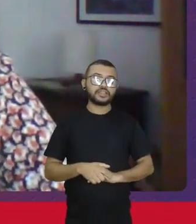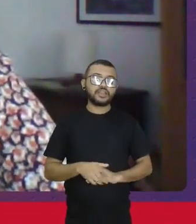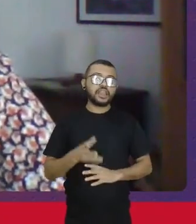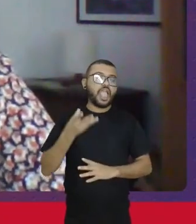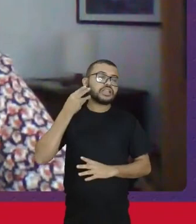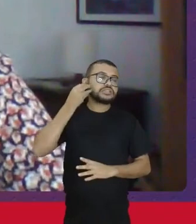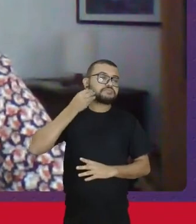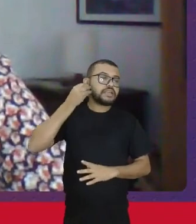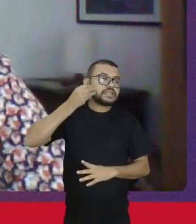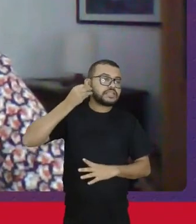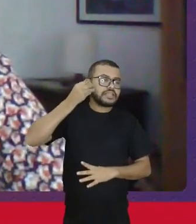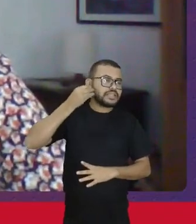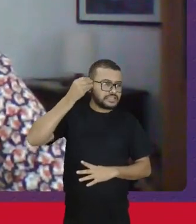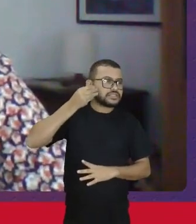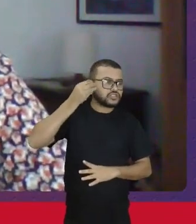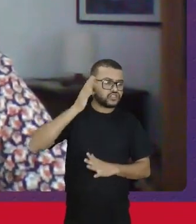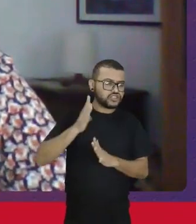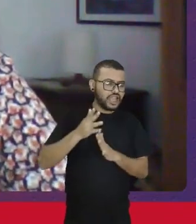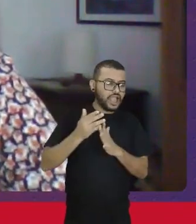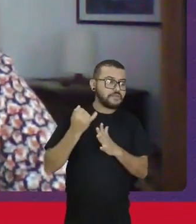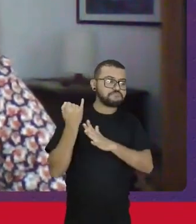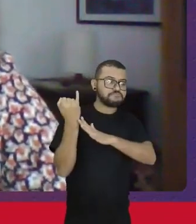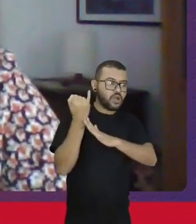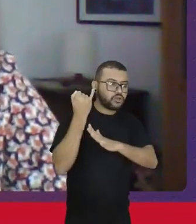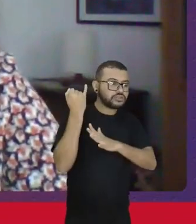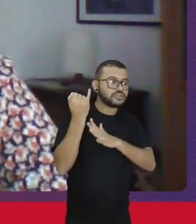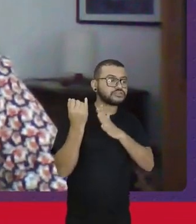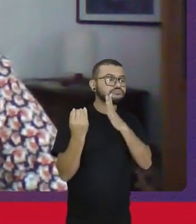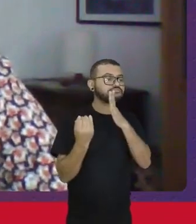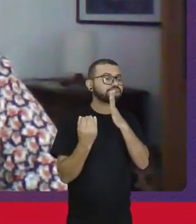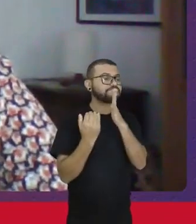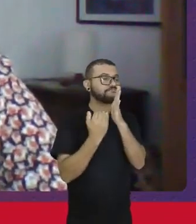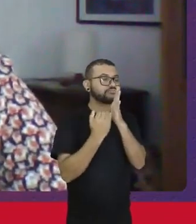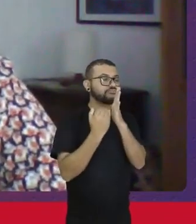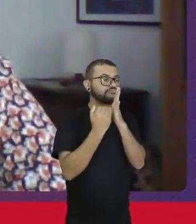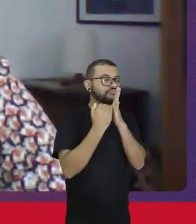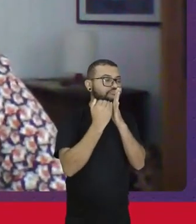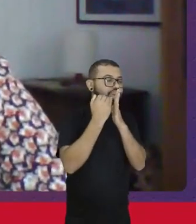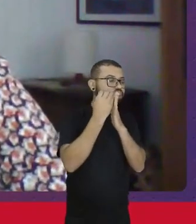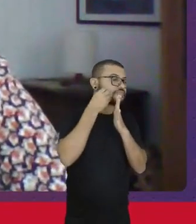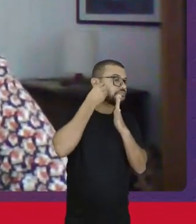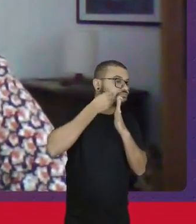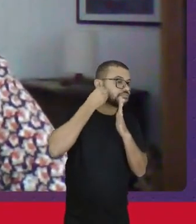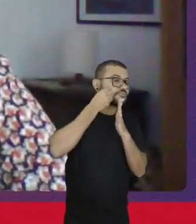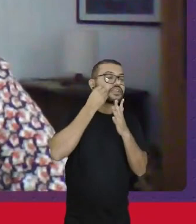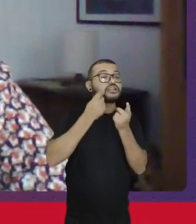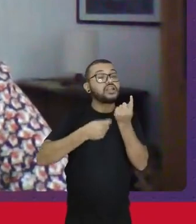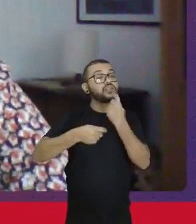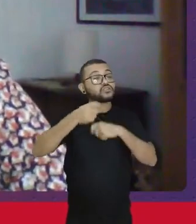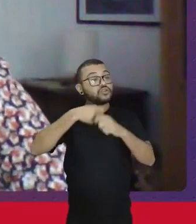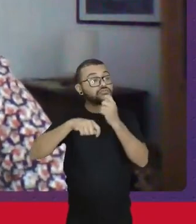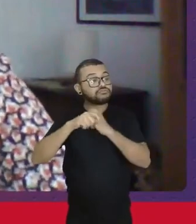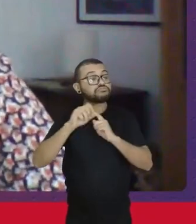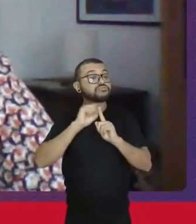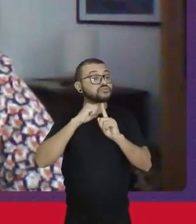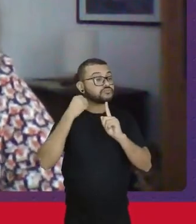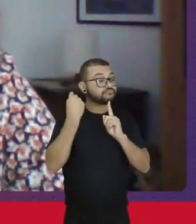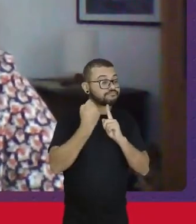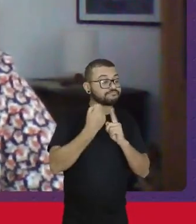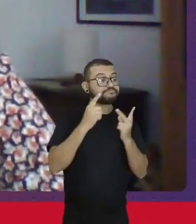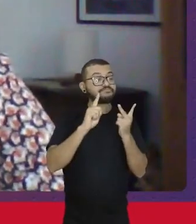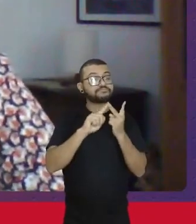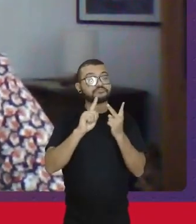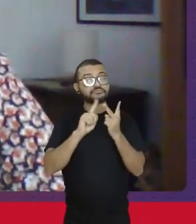experiências muito importantes estão sendo construídas nesse sentido. Por exemplo, na economia solidária, entre